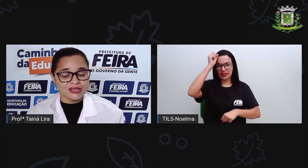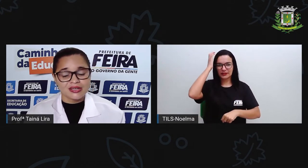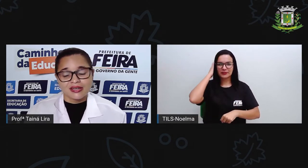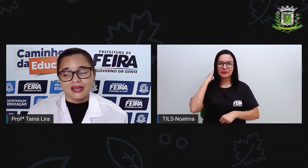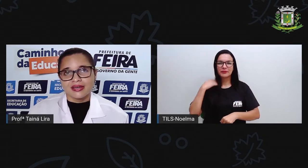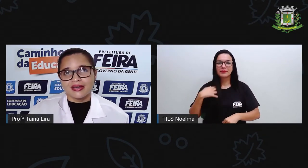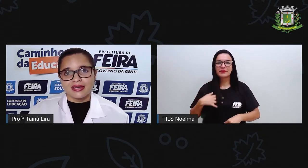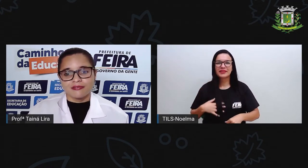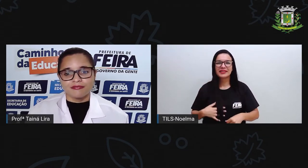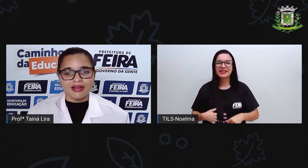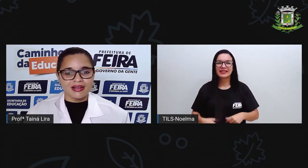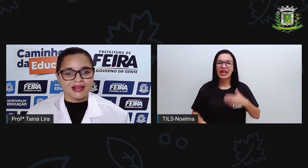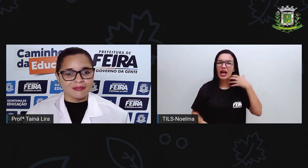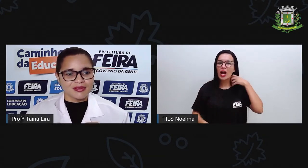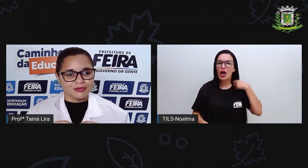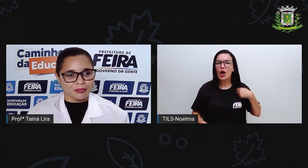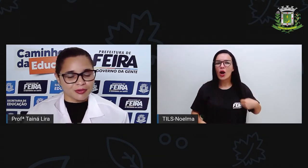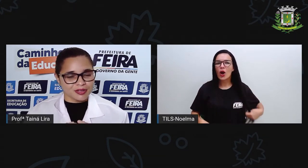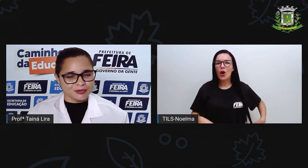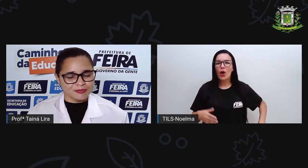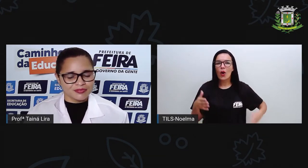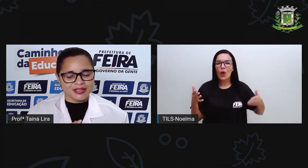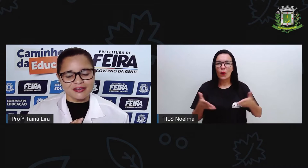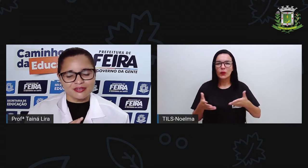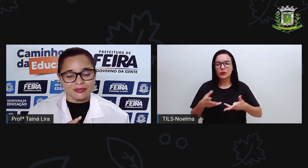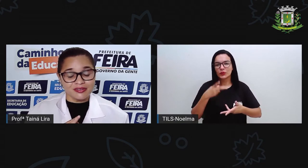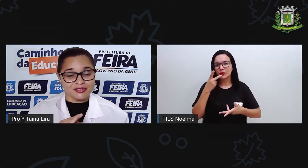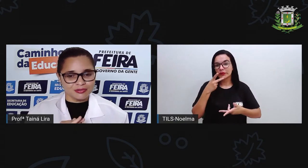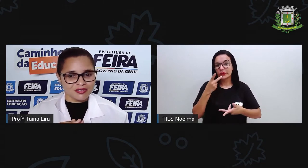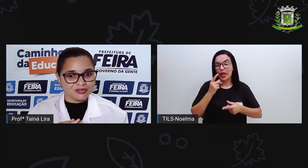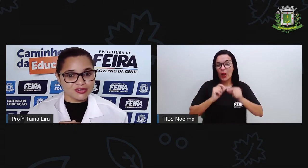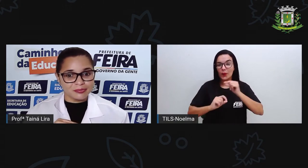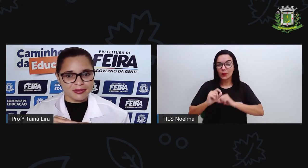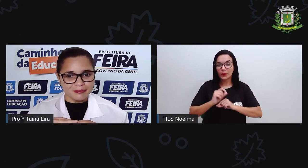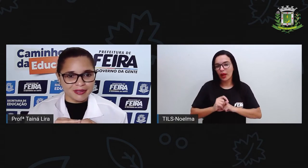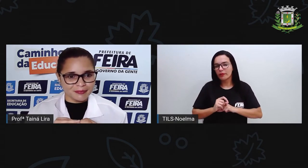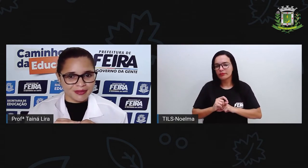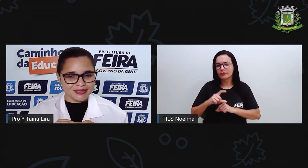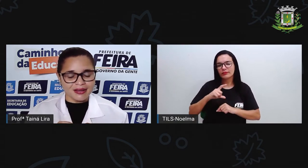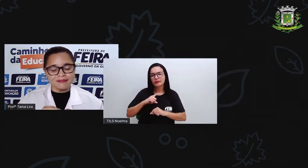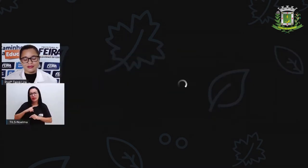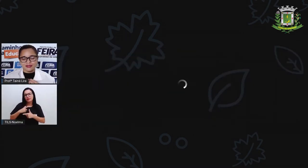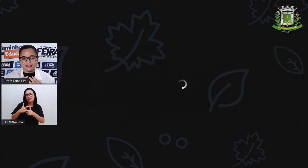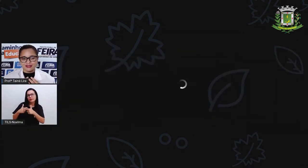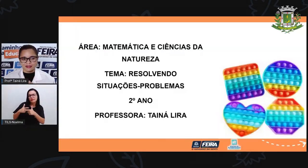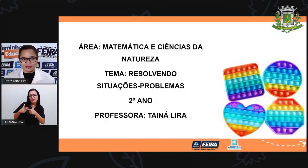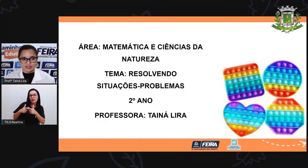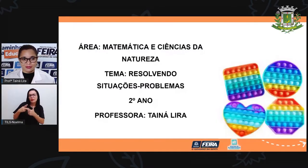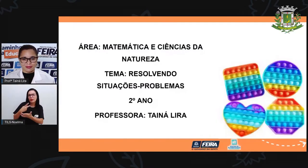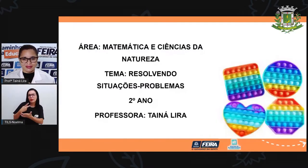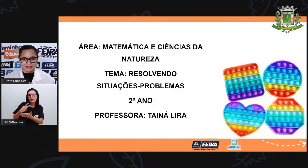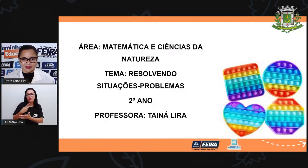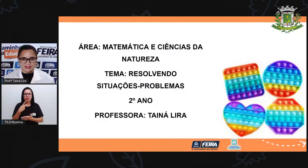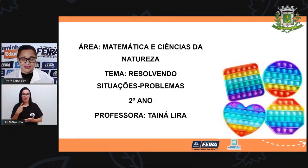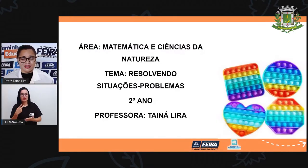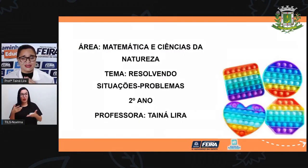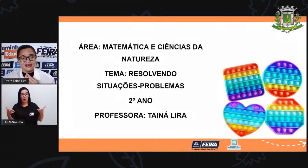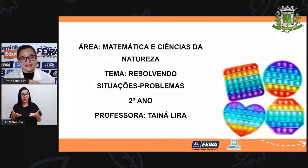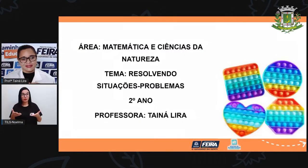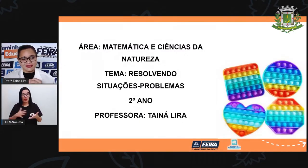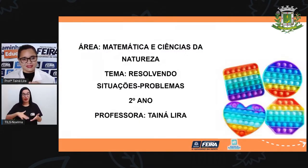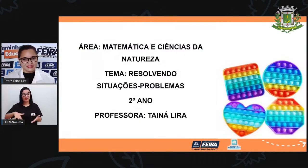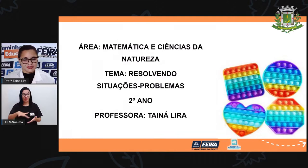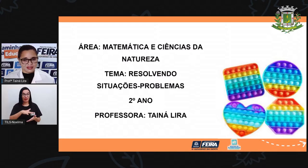vai falar mais um pouquinho sobre situações-problema, tá? Então, nossa aula hoje é de Matemática